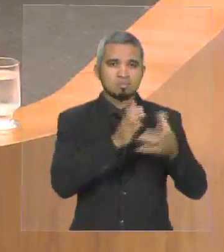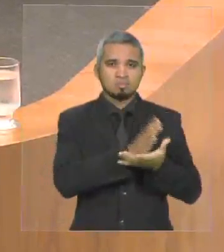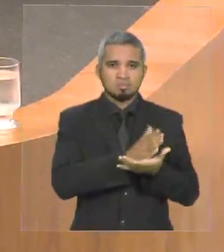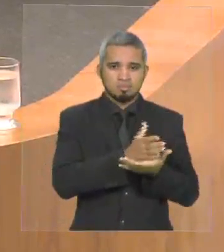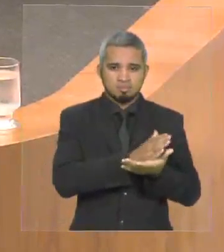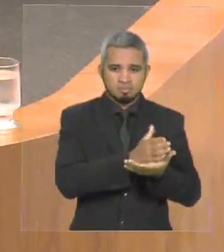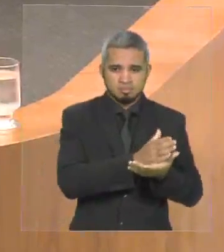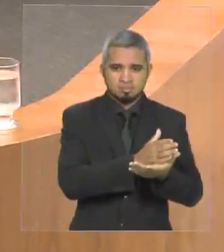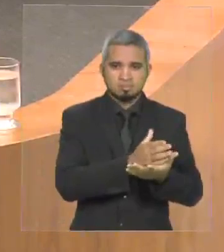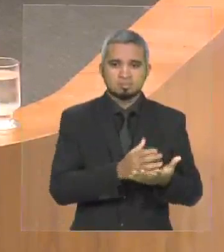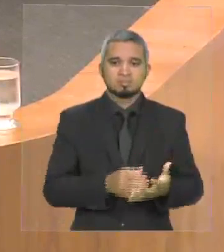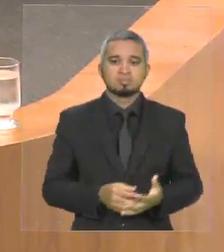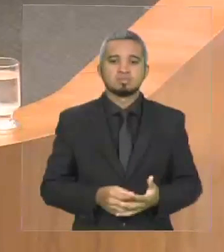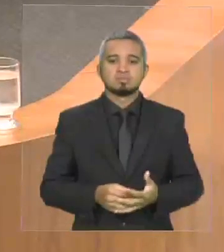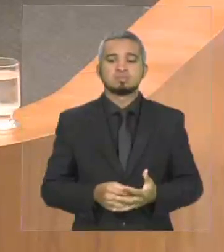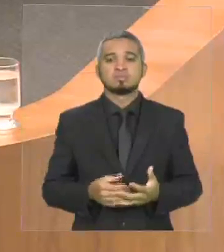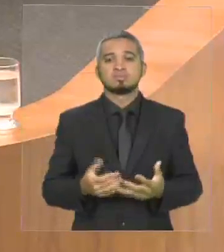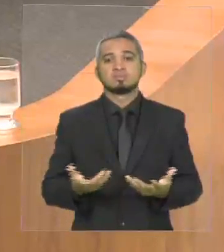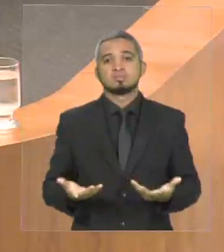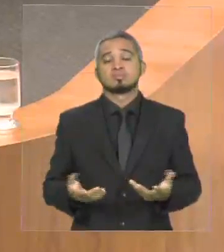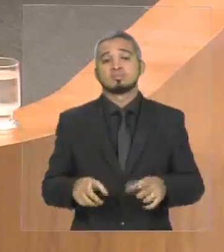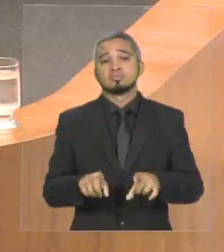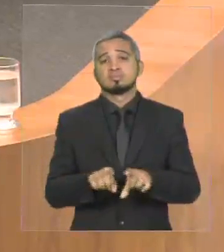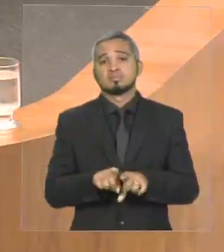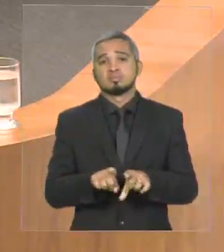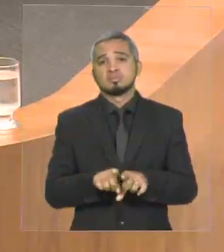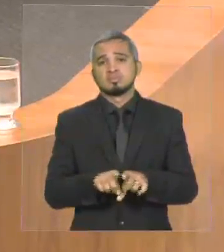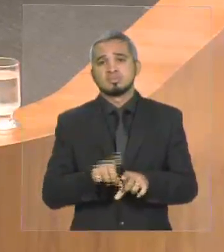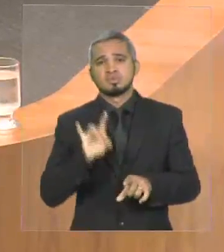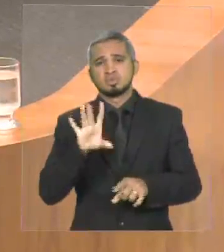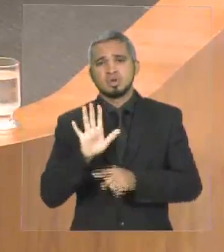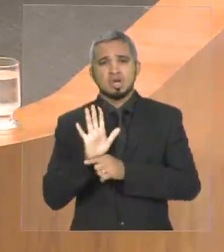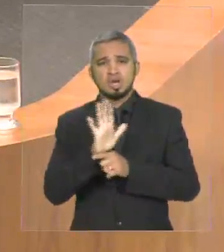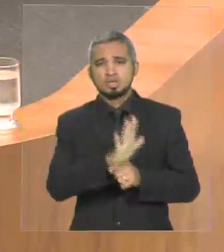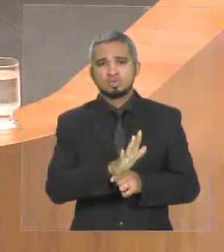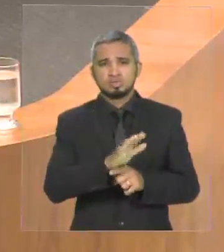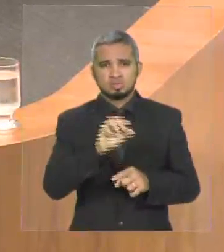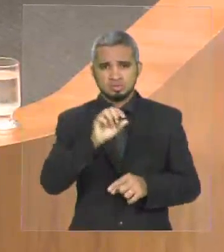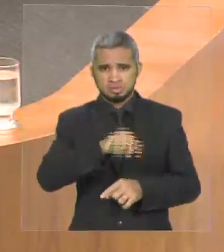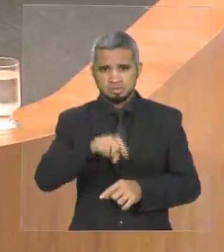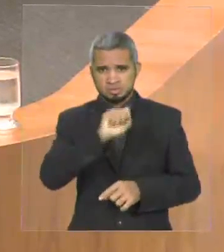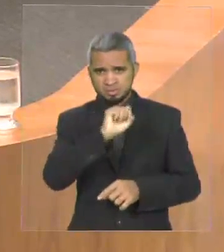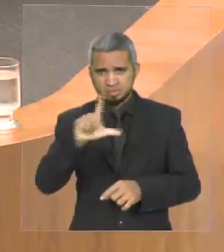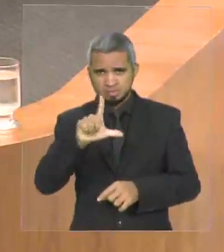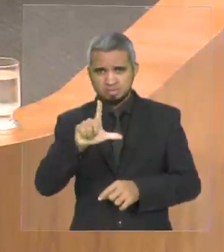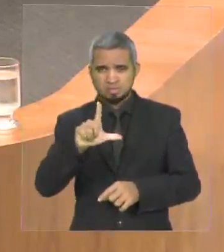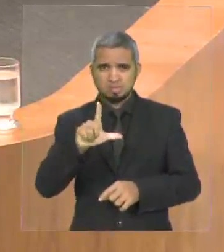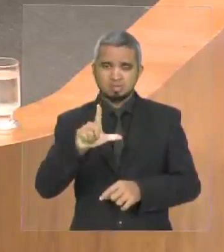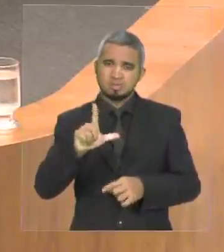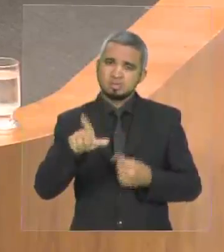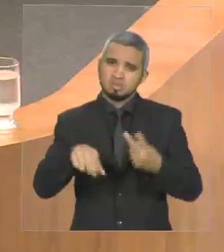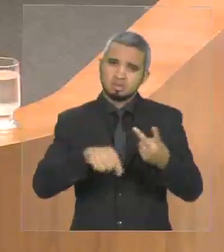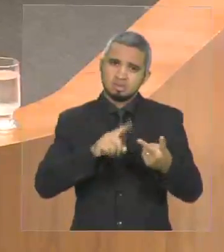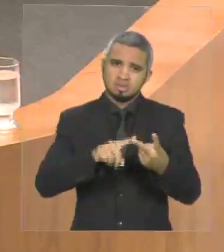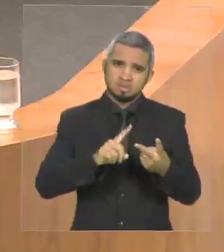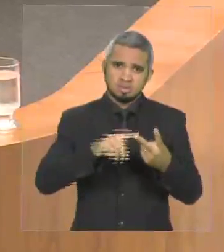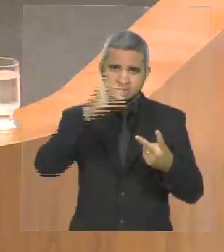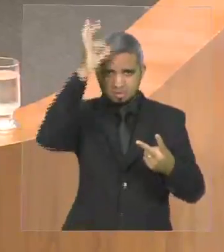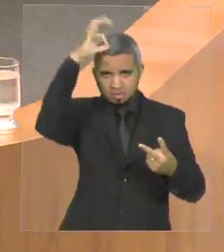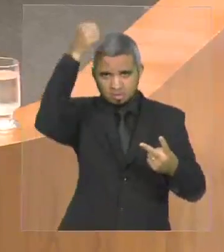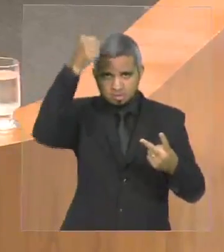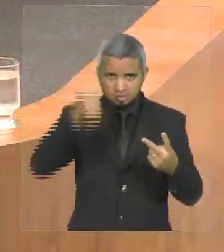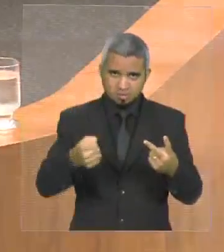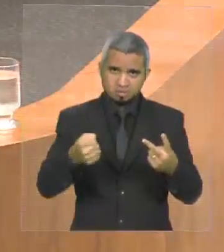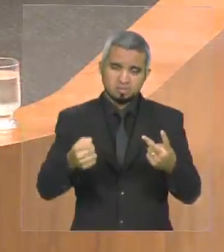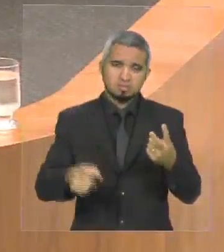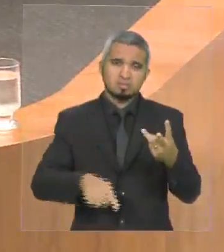como eu disse, não vai alcançar apenas os municípios da ilha. Nós temos aqui São Luís, temos São José de